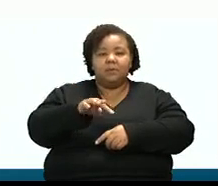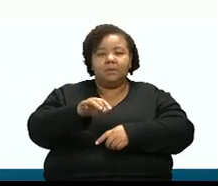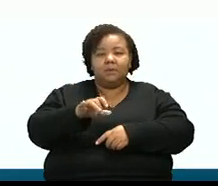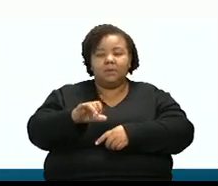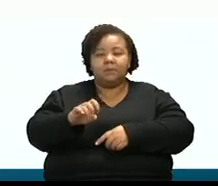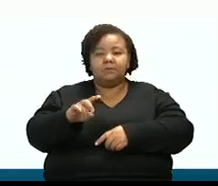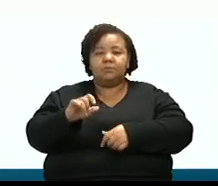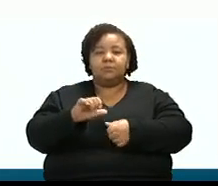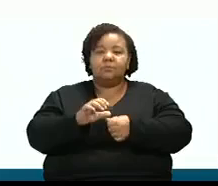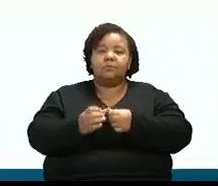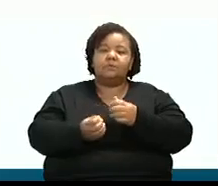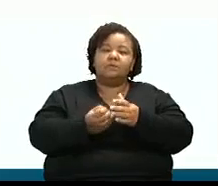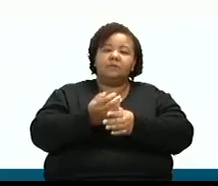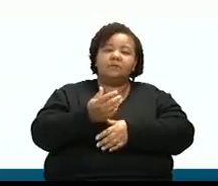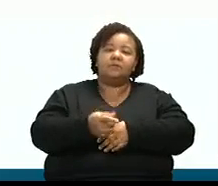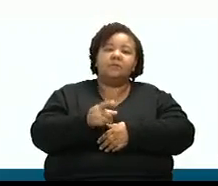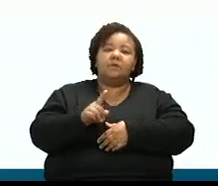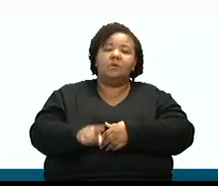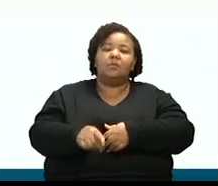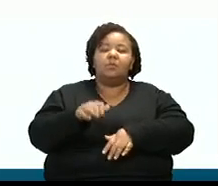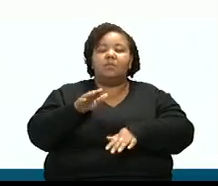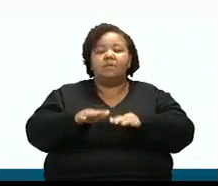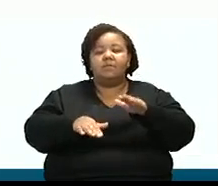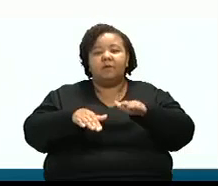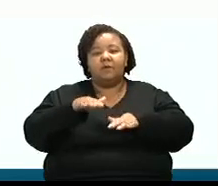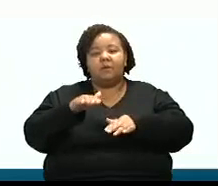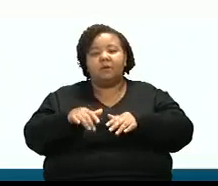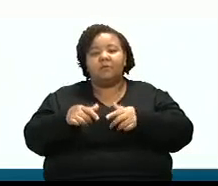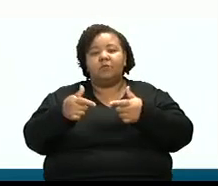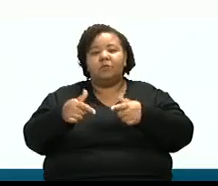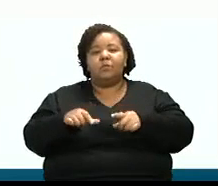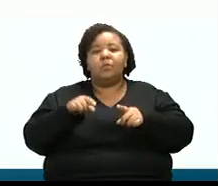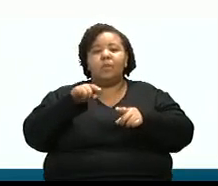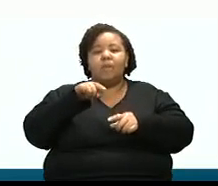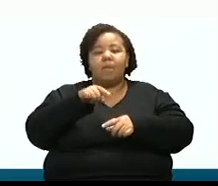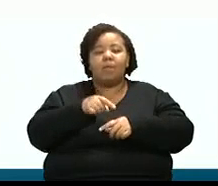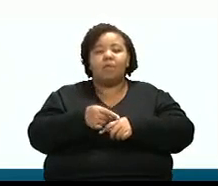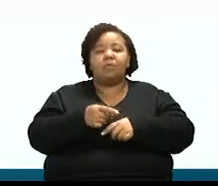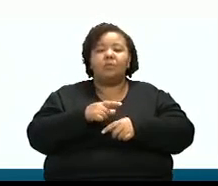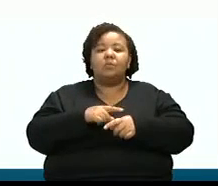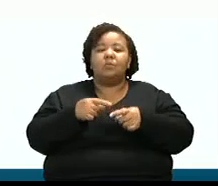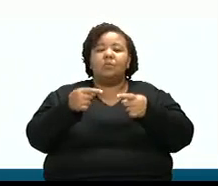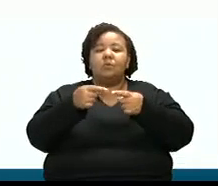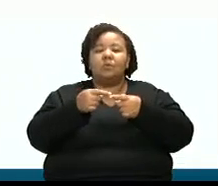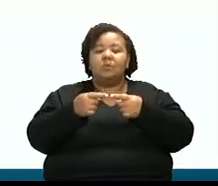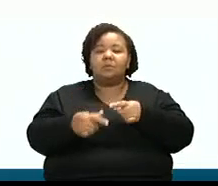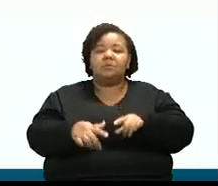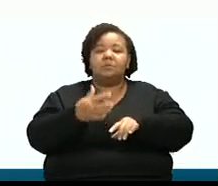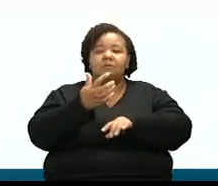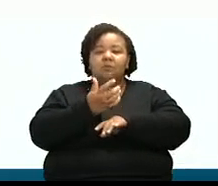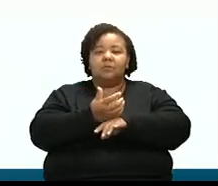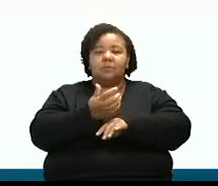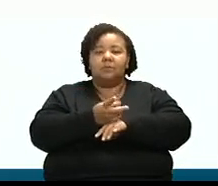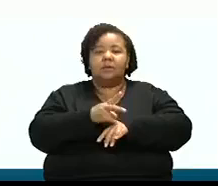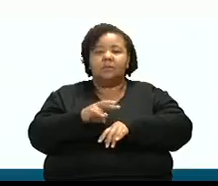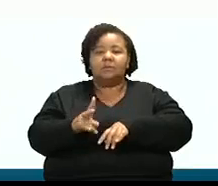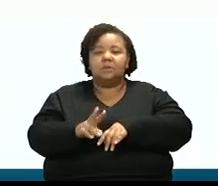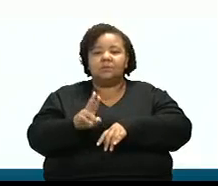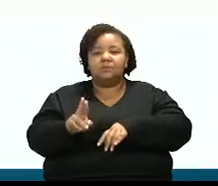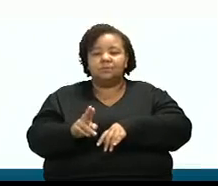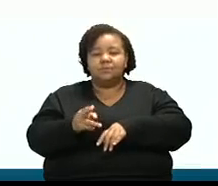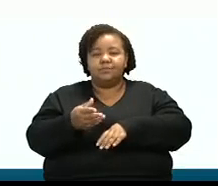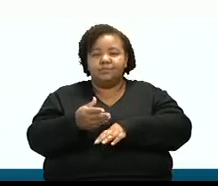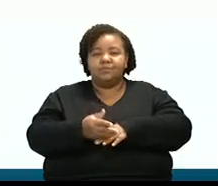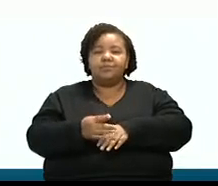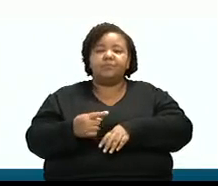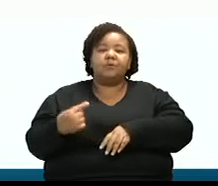vai gerar um campo magnético variável em um certo ponto, compatível com o material a ser movimentado. Então,